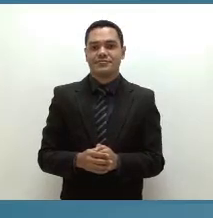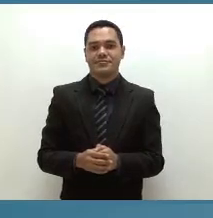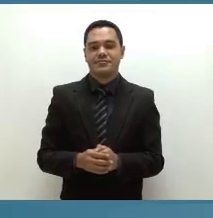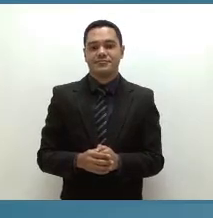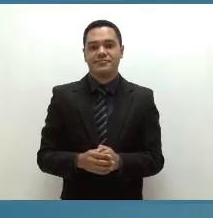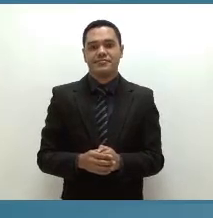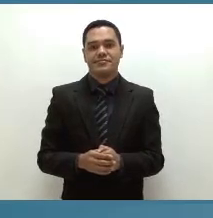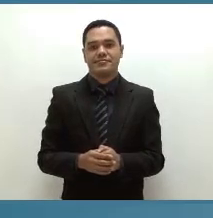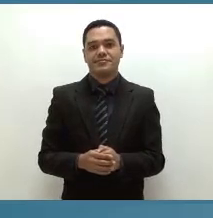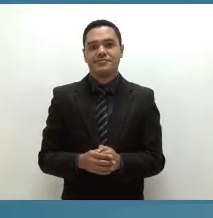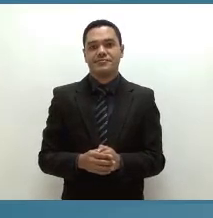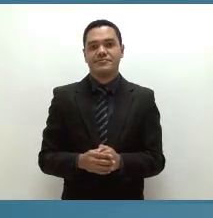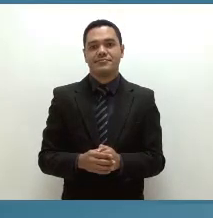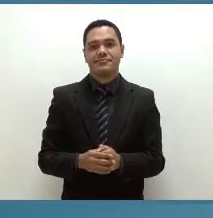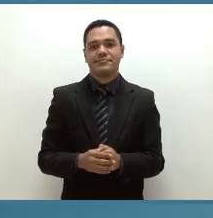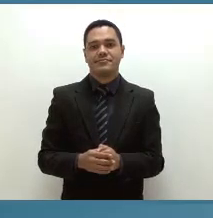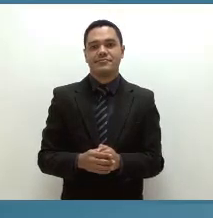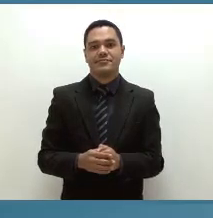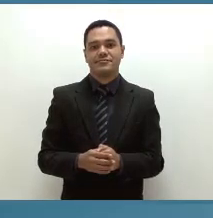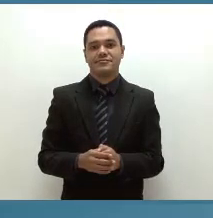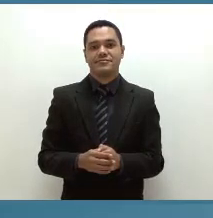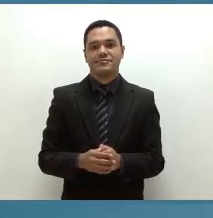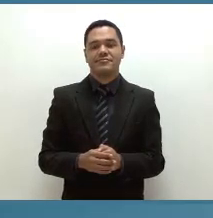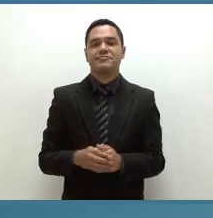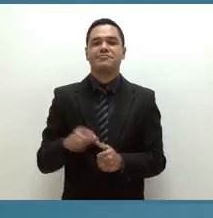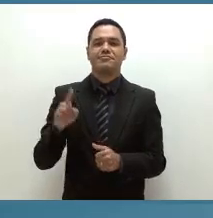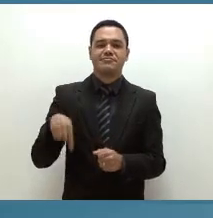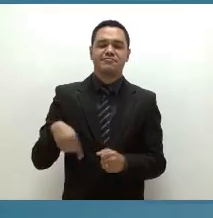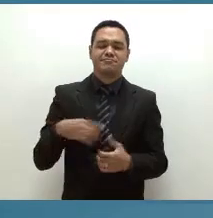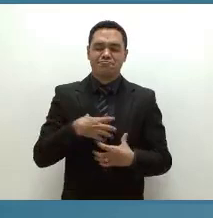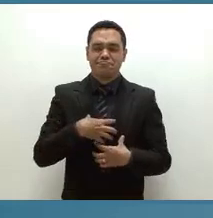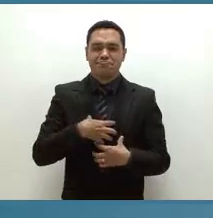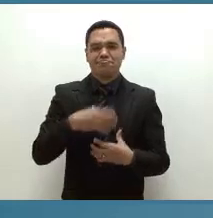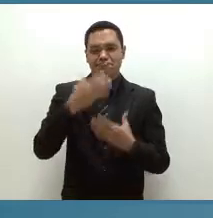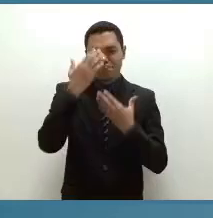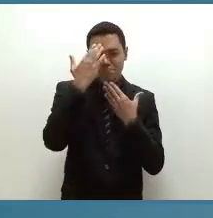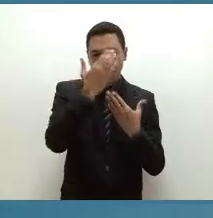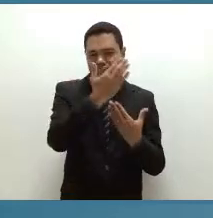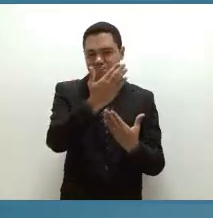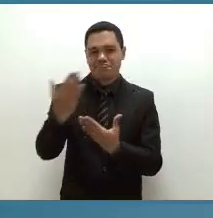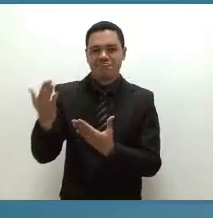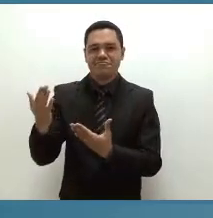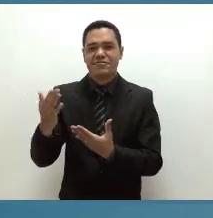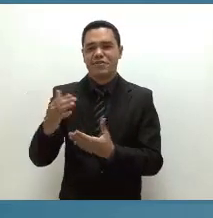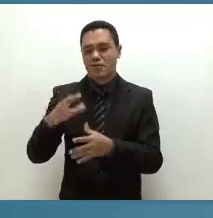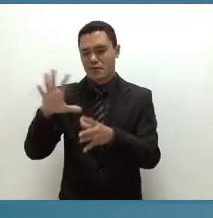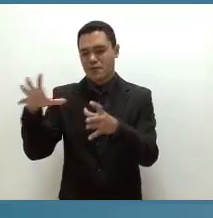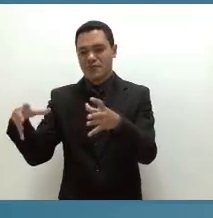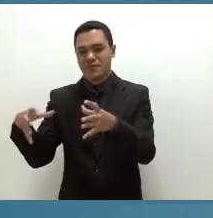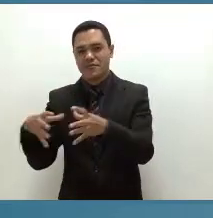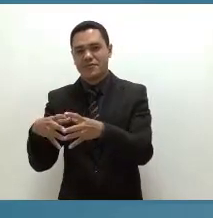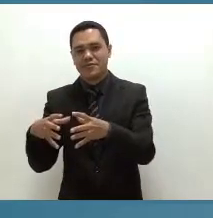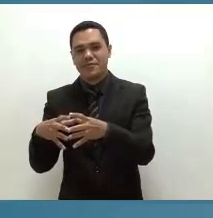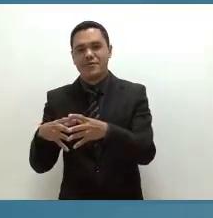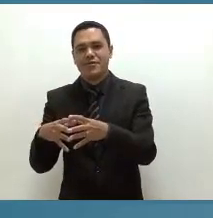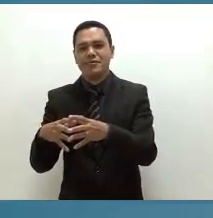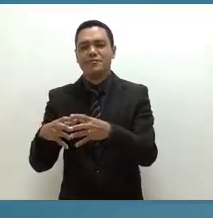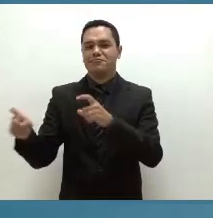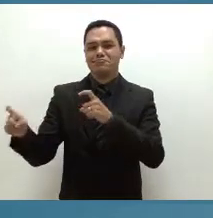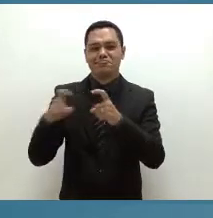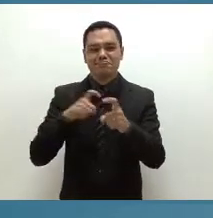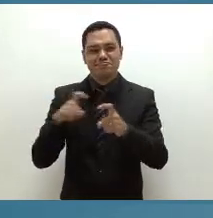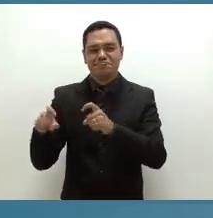E é nessa linha de gratidão que nós agradecemos o Comitê de Ação Social e Cidadania, coordenado